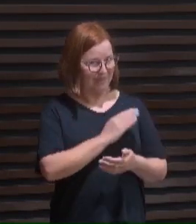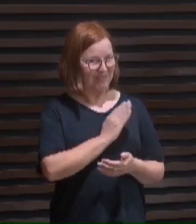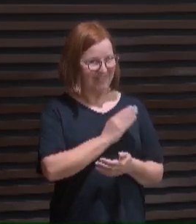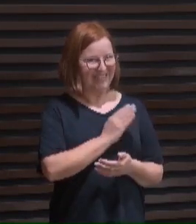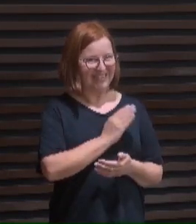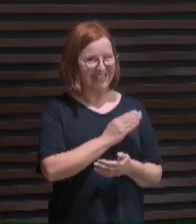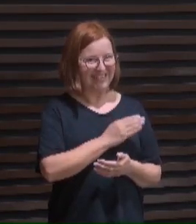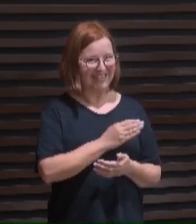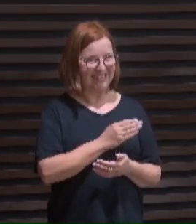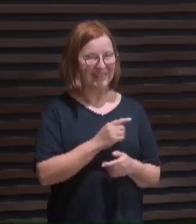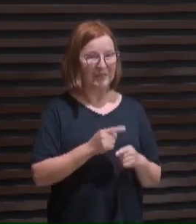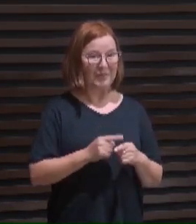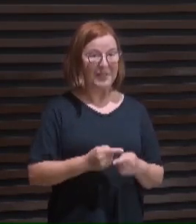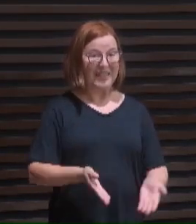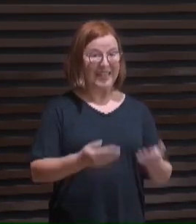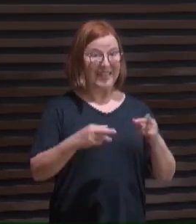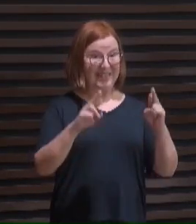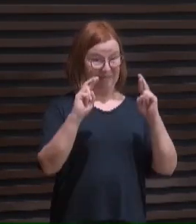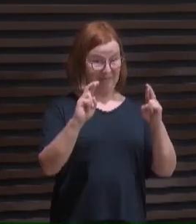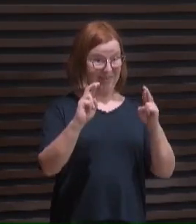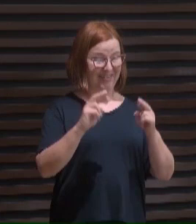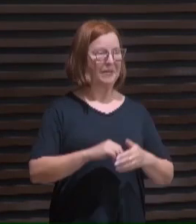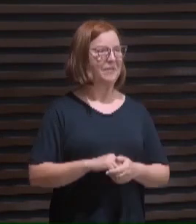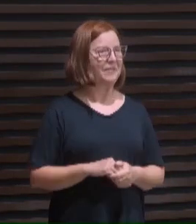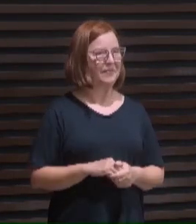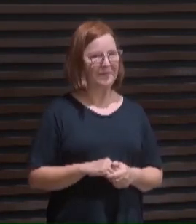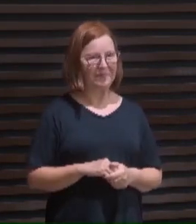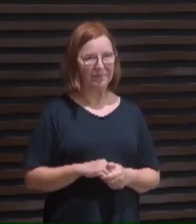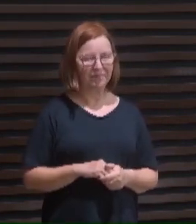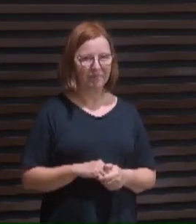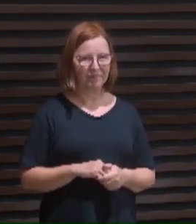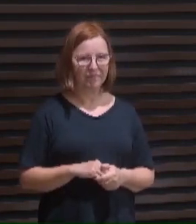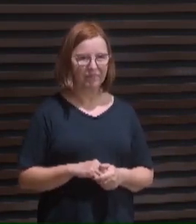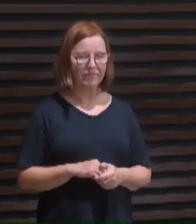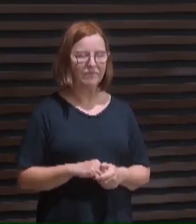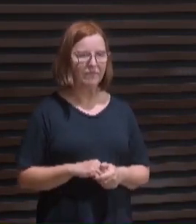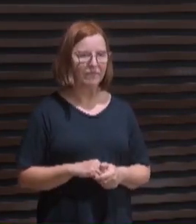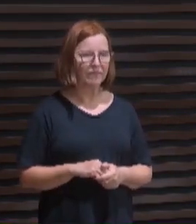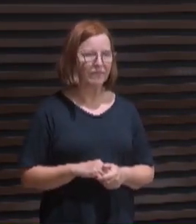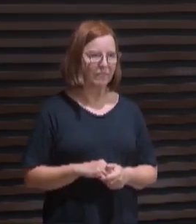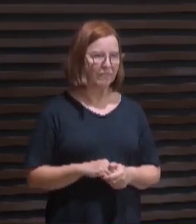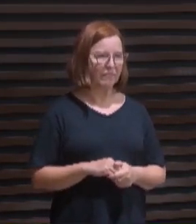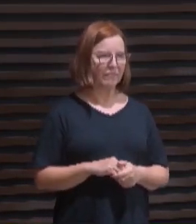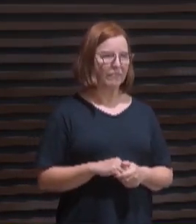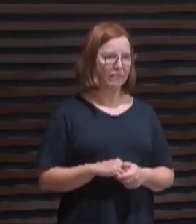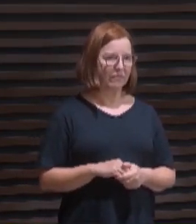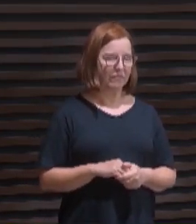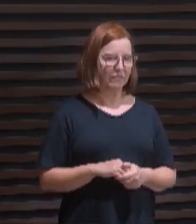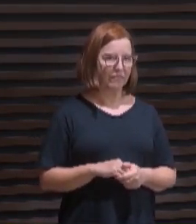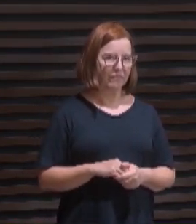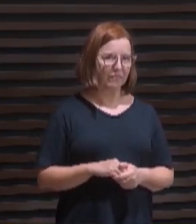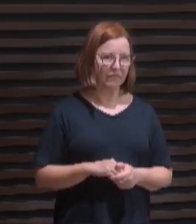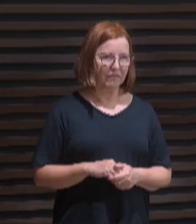aconchegante, que ele me dá mas tem uma meia dúzia deles aí que dão essa esperança para nós.